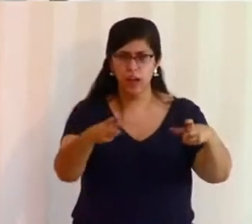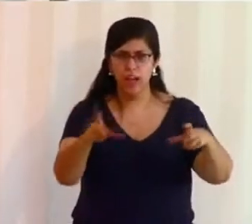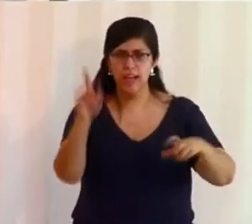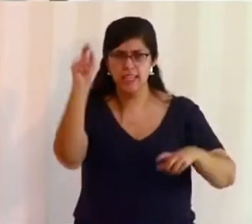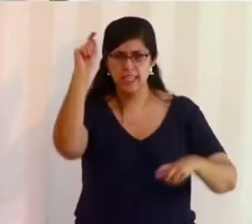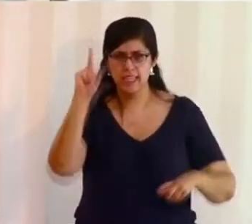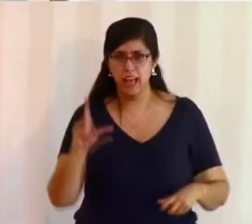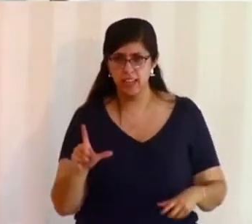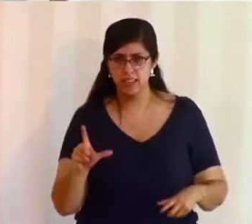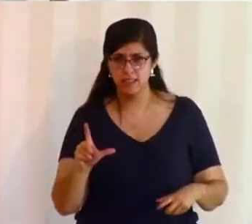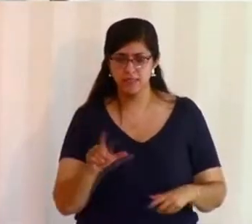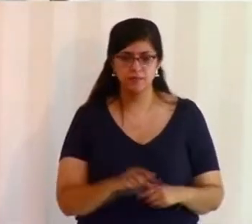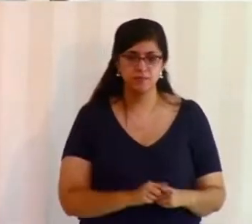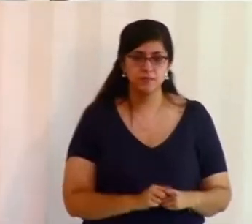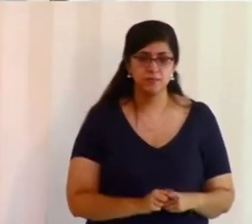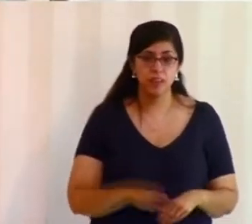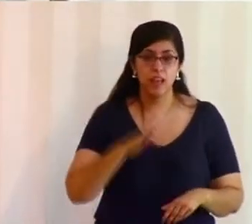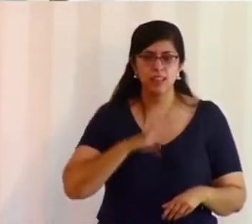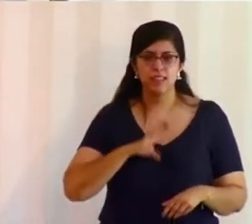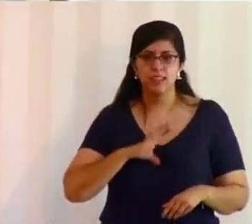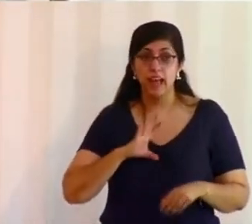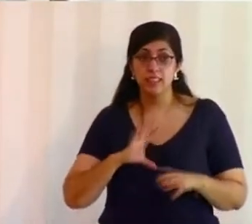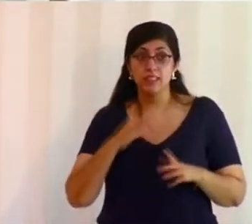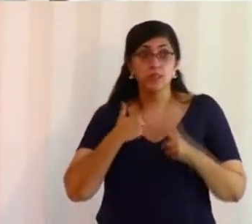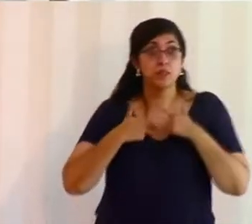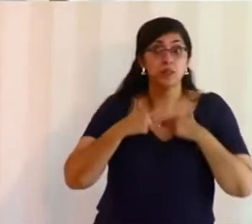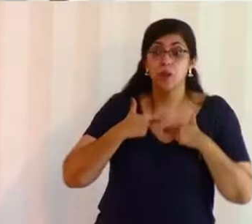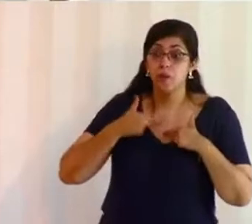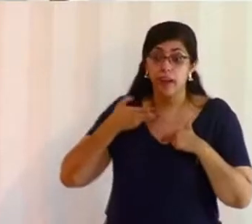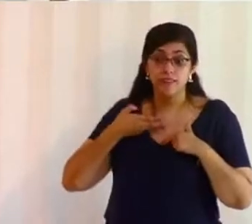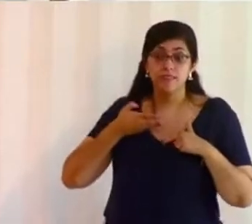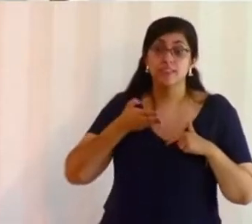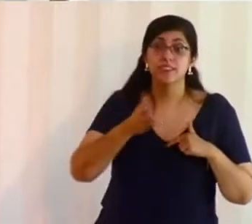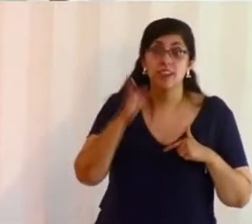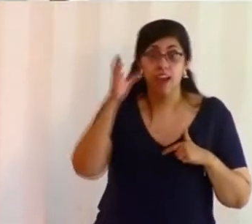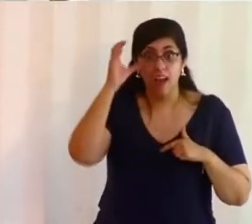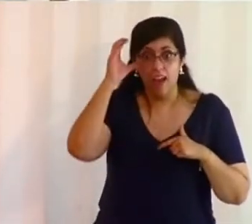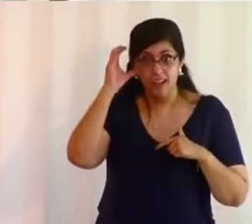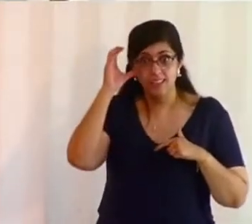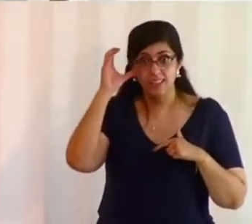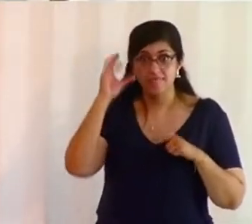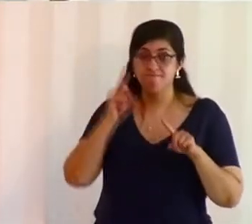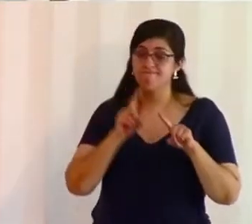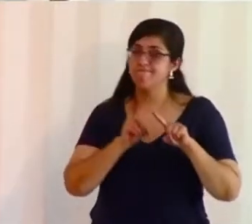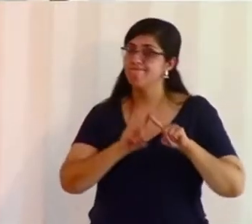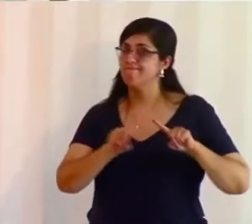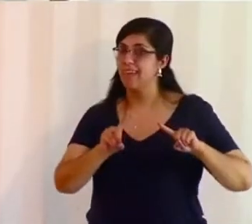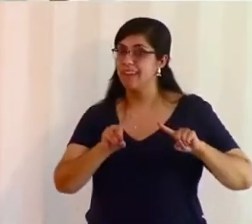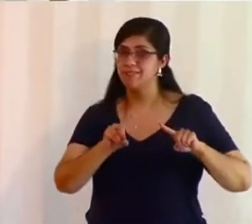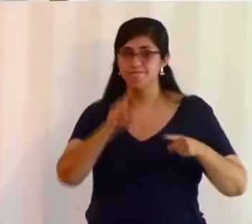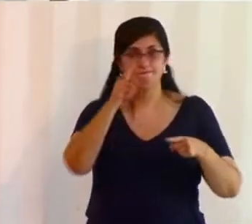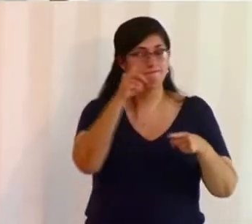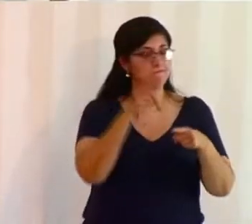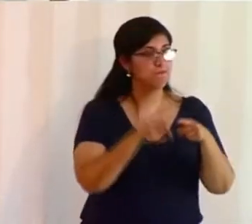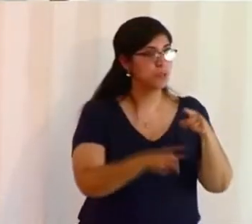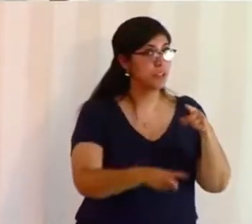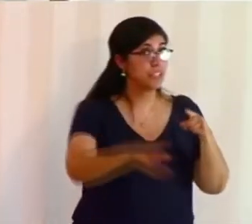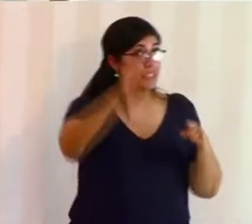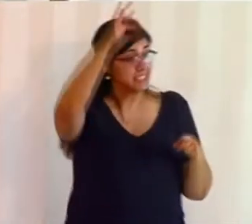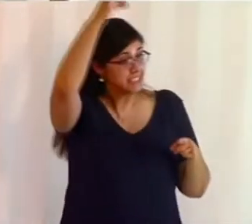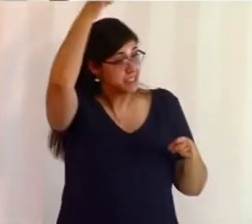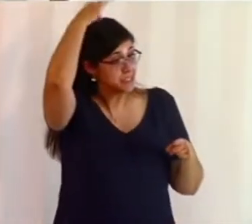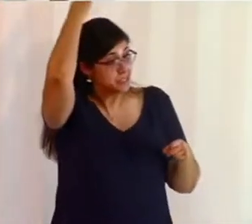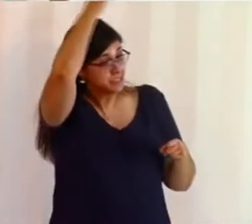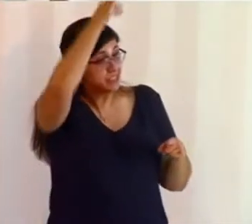viagem. Eles queriam pregar o Evangelho na Ásia, mas olha o que o texto diz para nós: tendo sido impedidos pelo